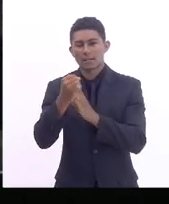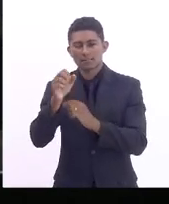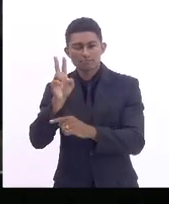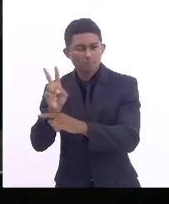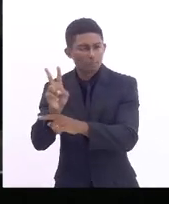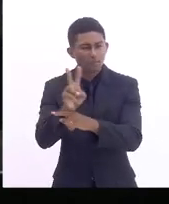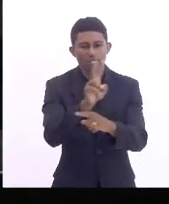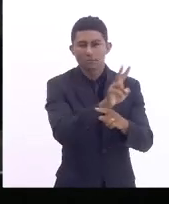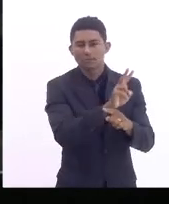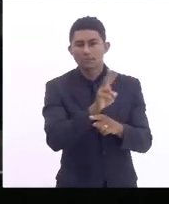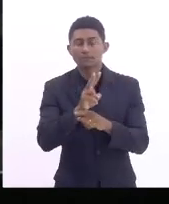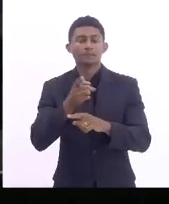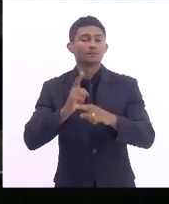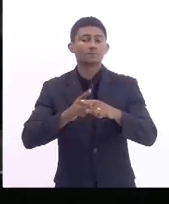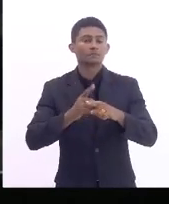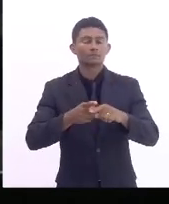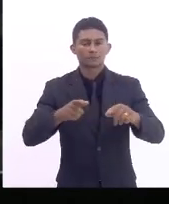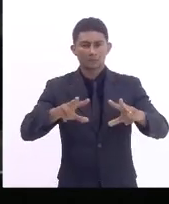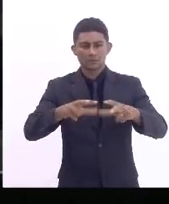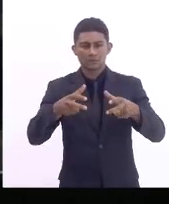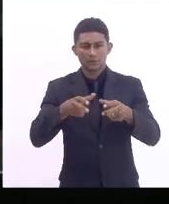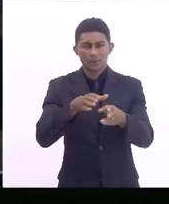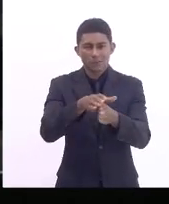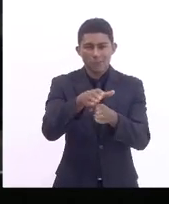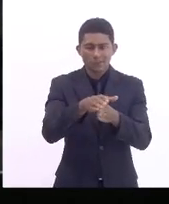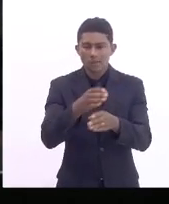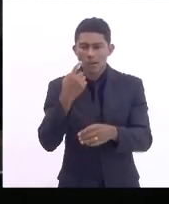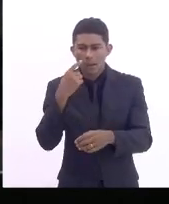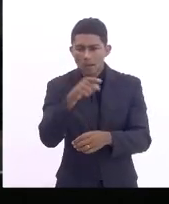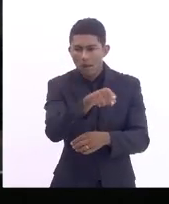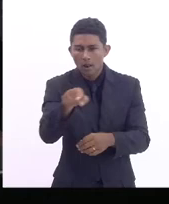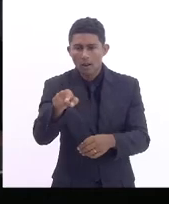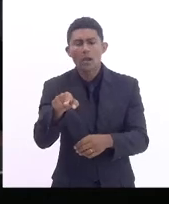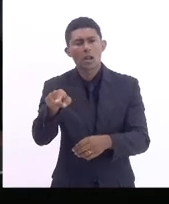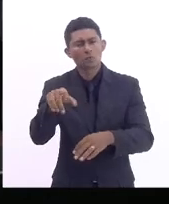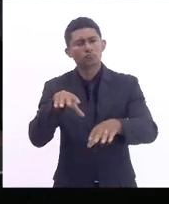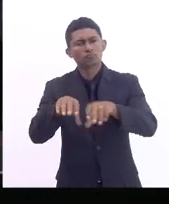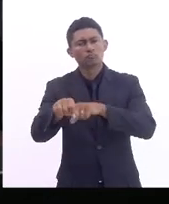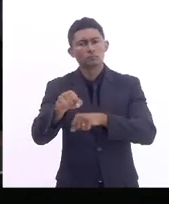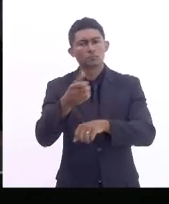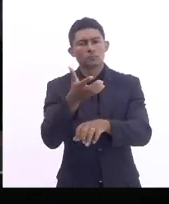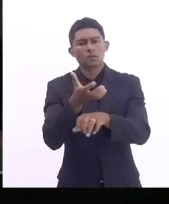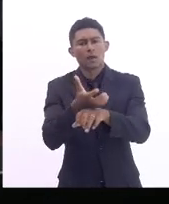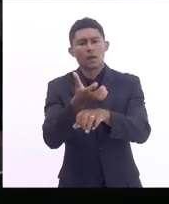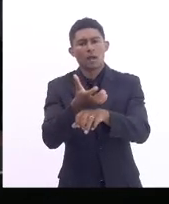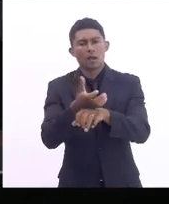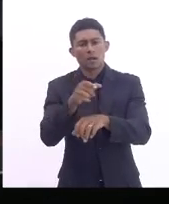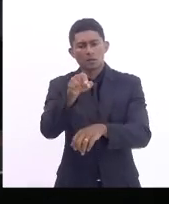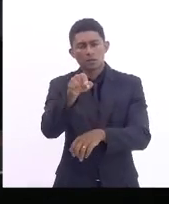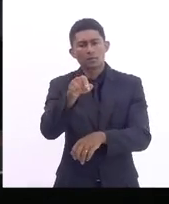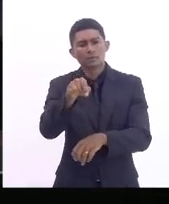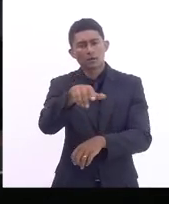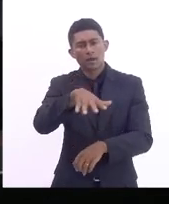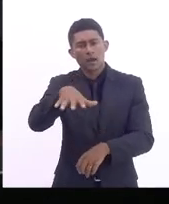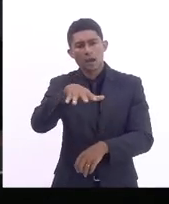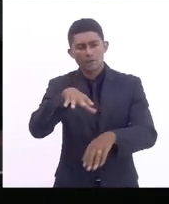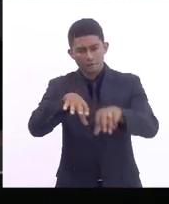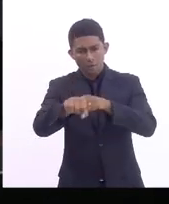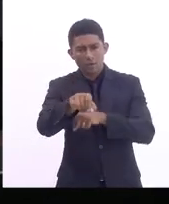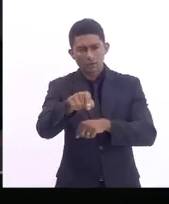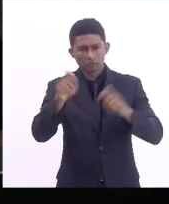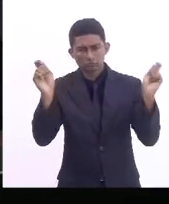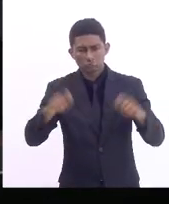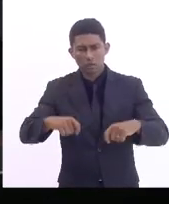porque no momento que os conselhos profissionais garantem que aquele profissional formado naquela área que tem aquele conhecimento possa atuar a gente tá